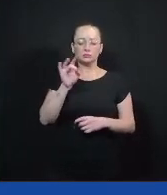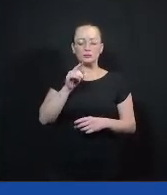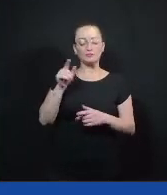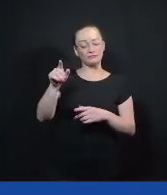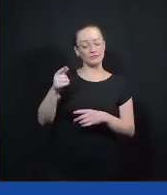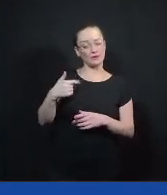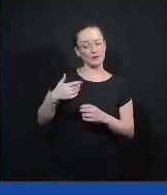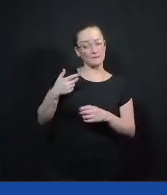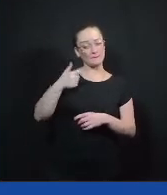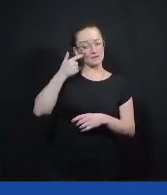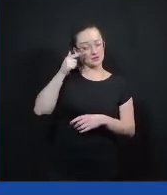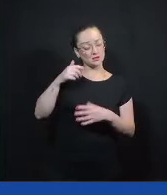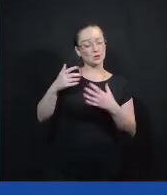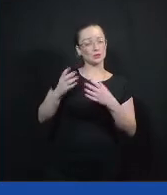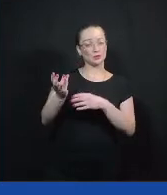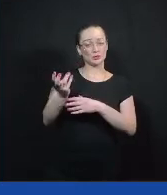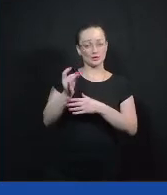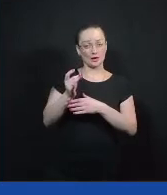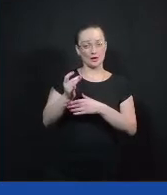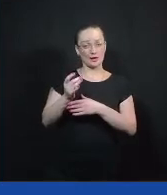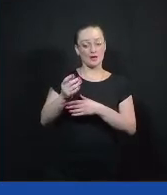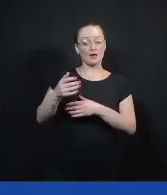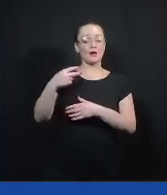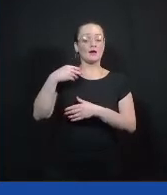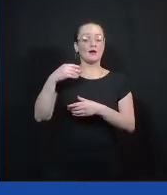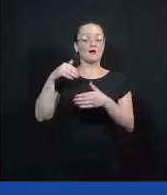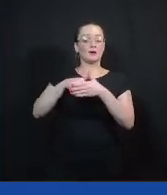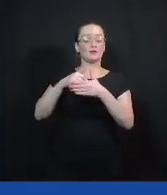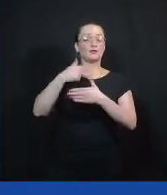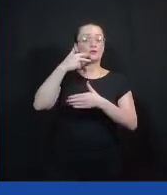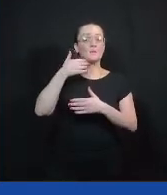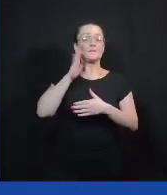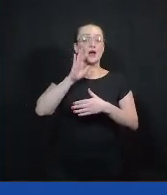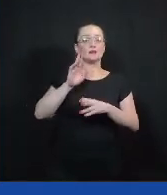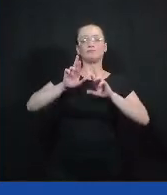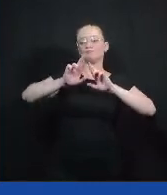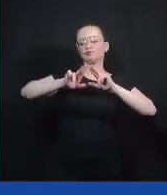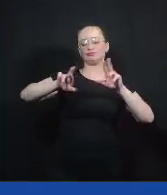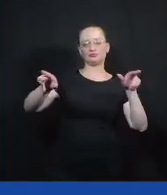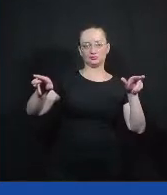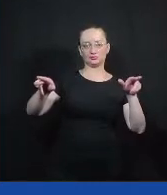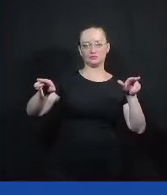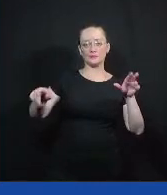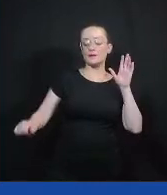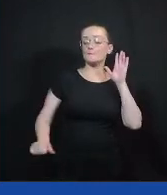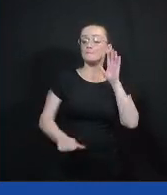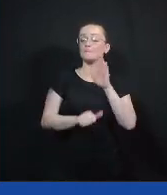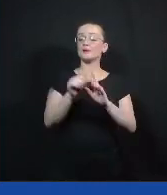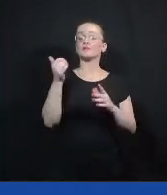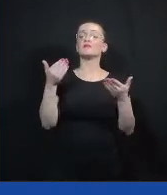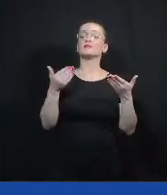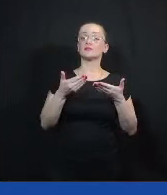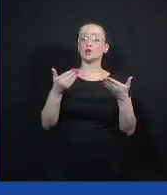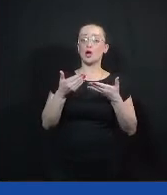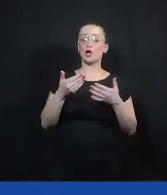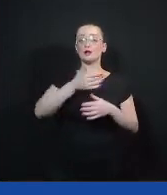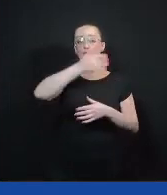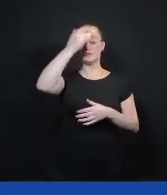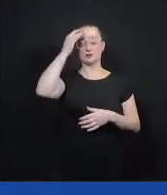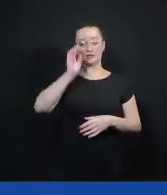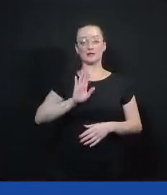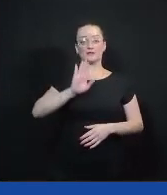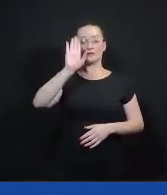que entre os candidatos a vereador, a gente tem um perfil bem mais diversificado. E pela primeira vez, aqueles que se declaram como